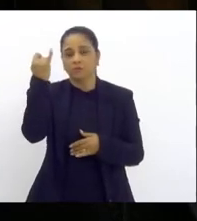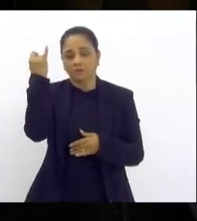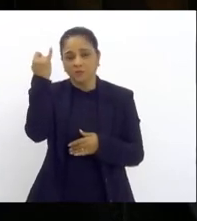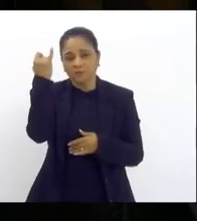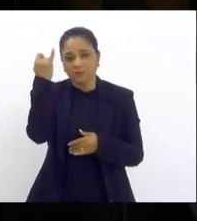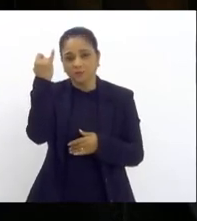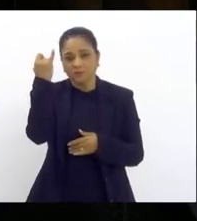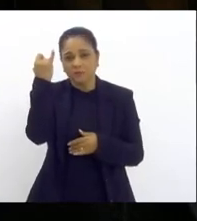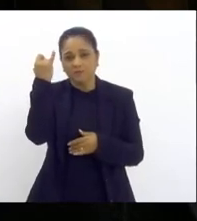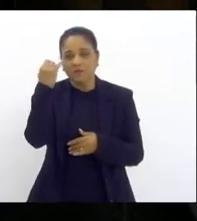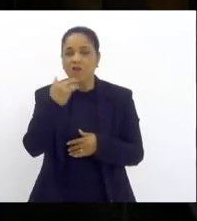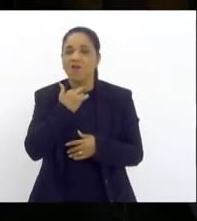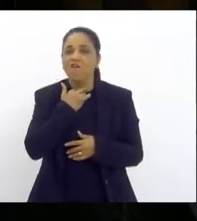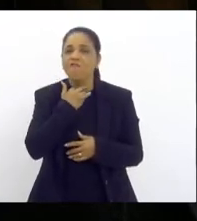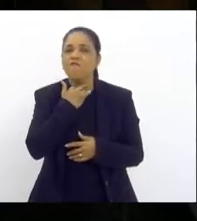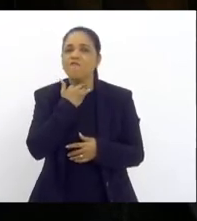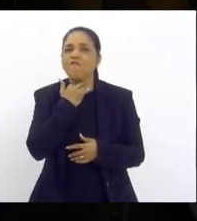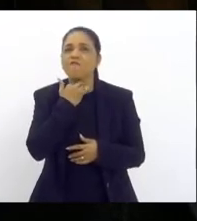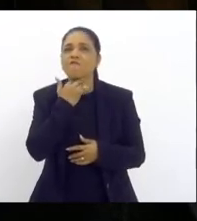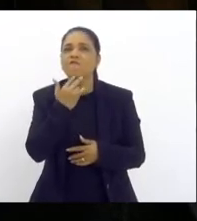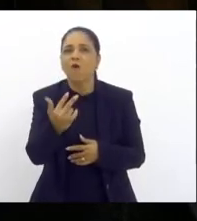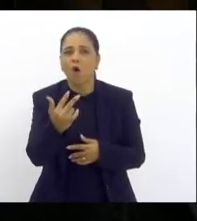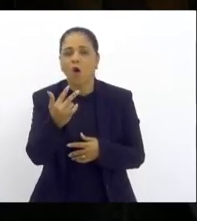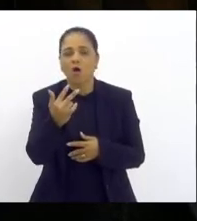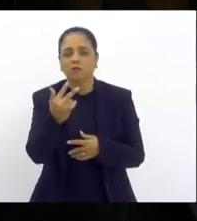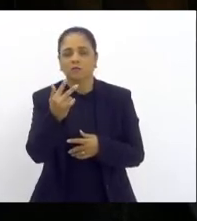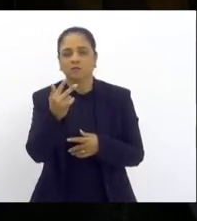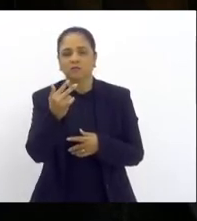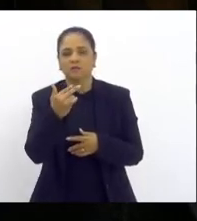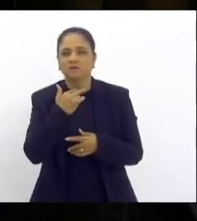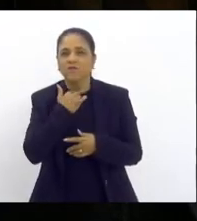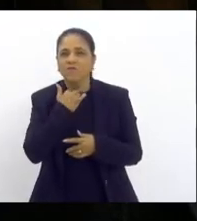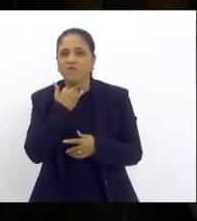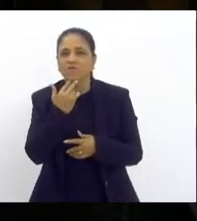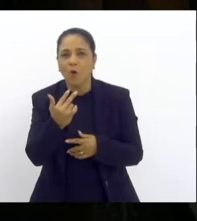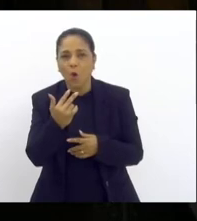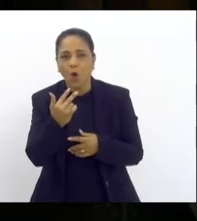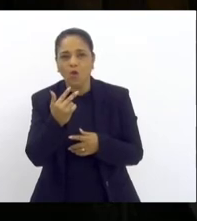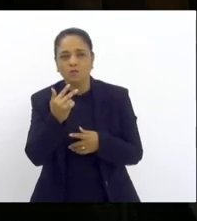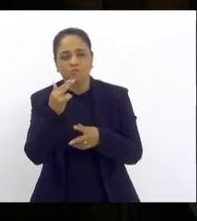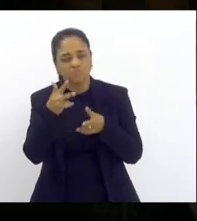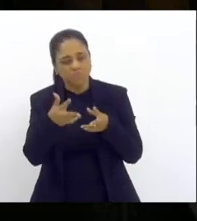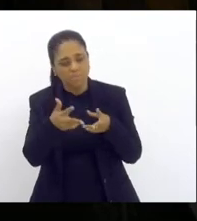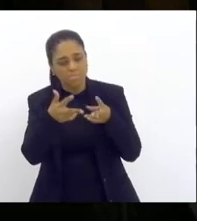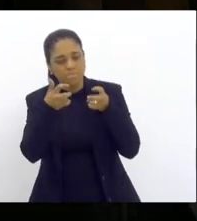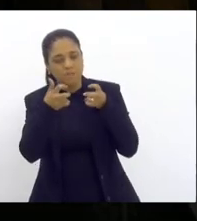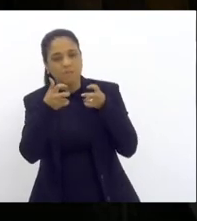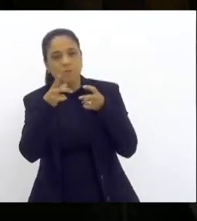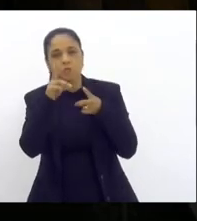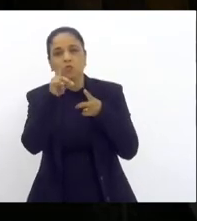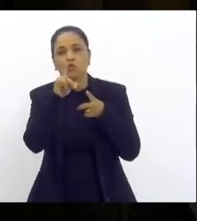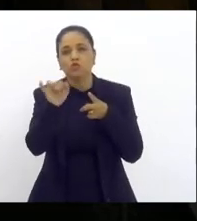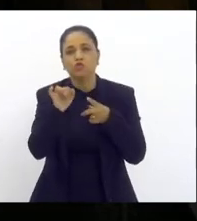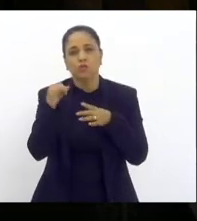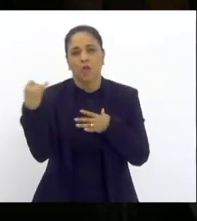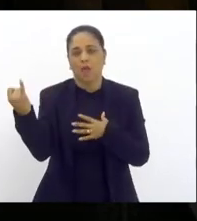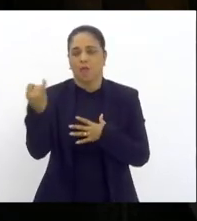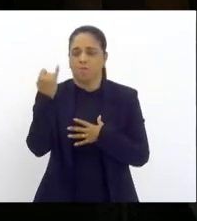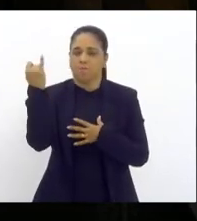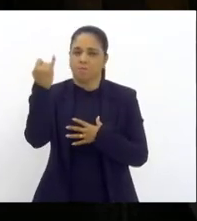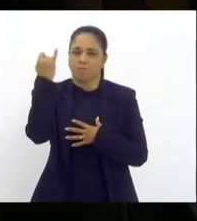darmos voz às datas. Me lembro que a senhora falou isso aqui neste parlamento, que às vezes parece não